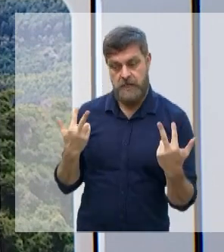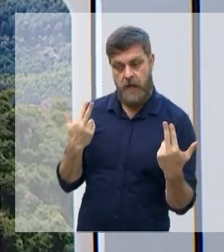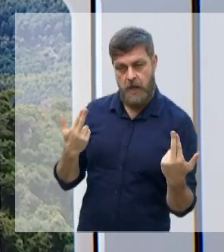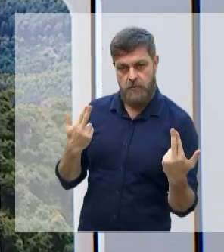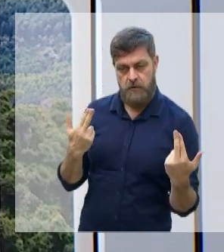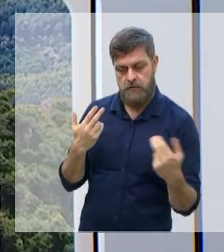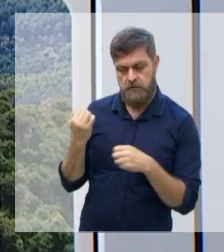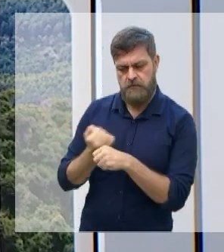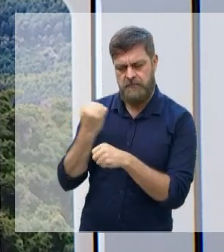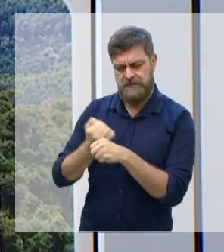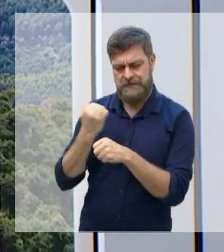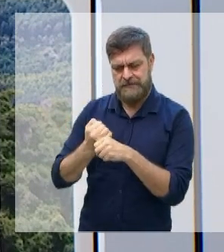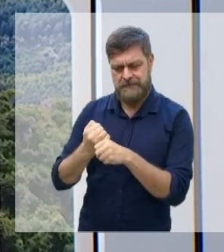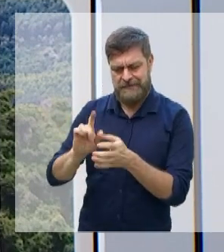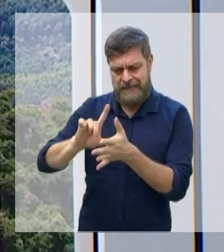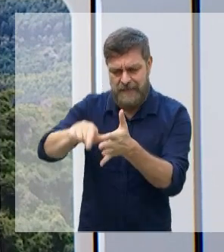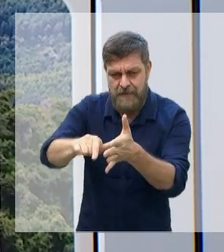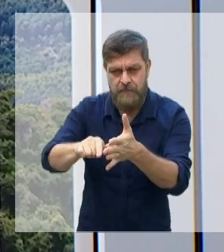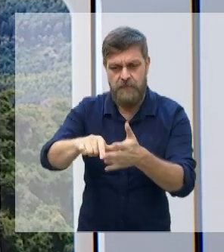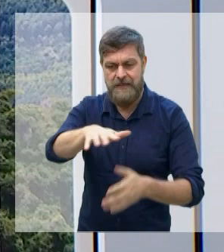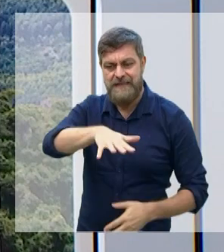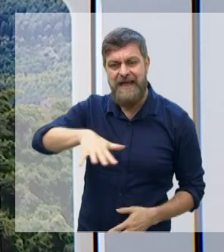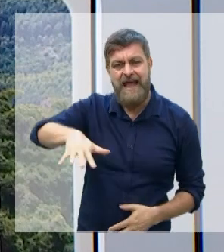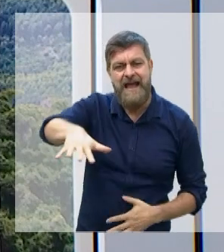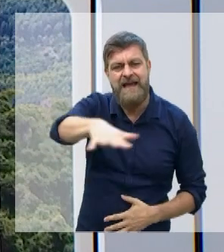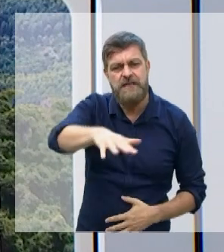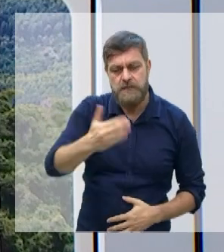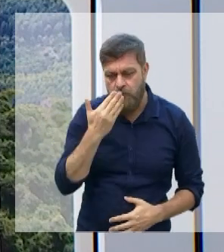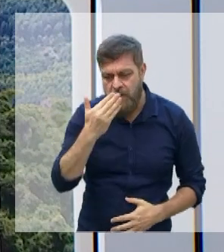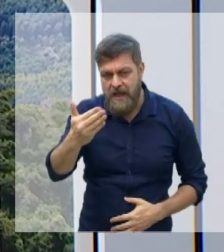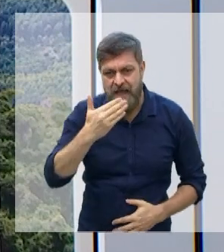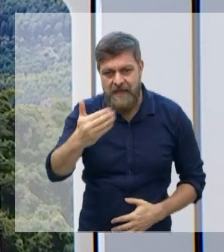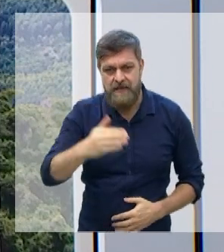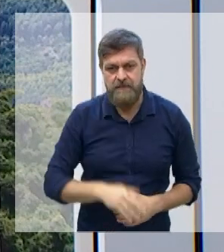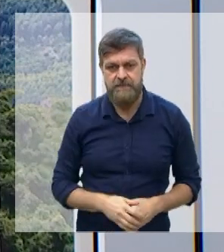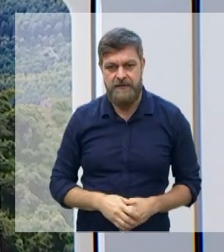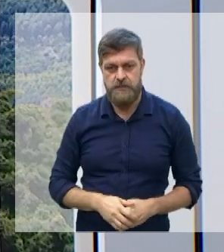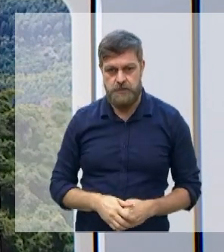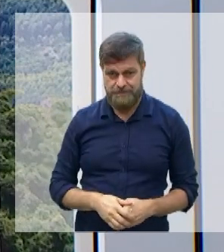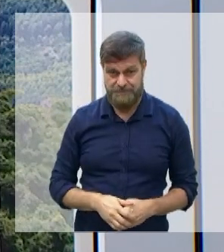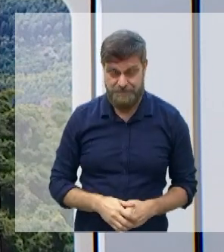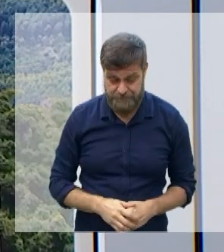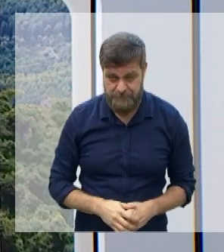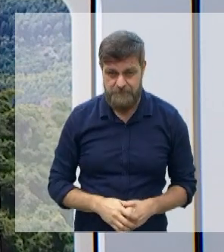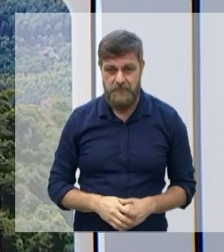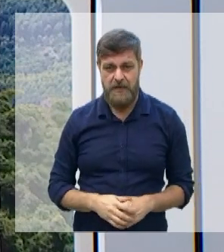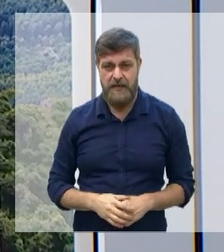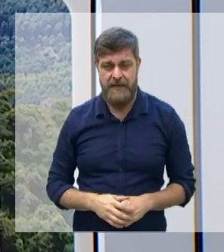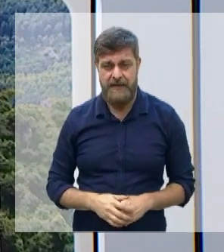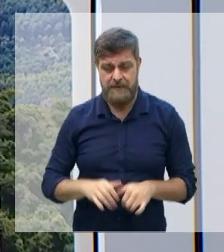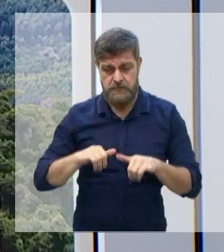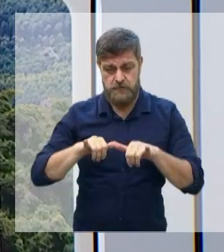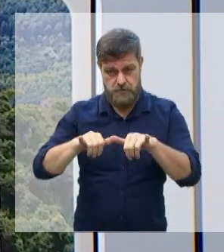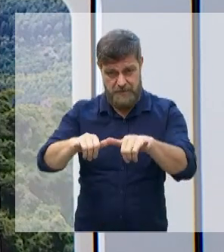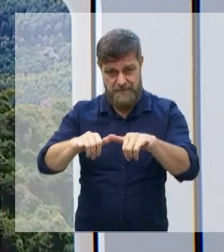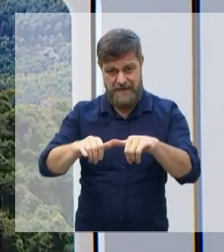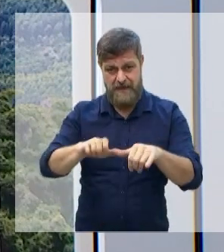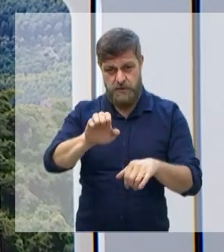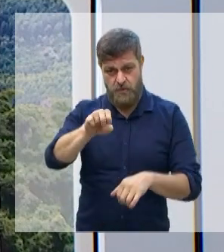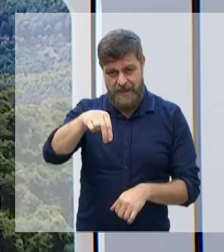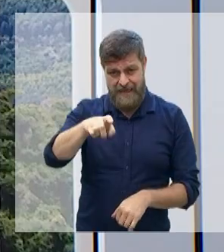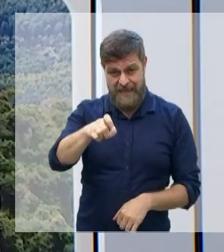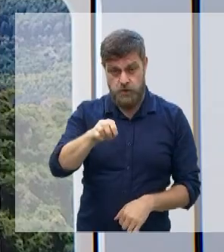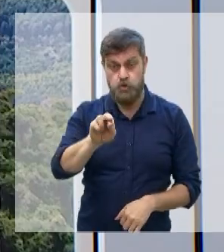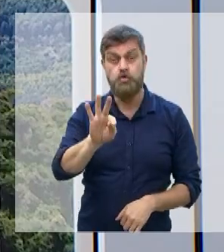um pouco mais pra cima naquela região ali em frente do enxuto da unimagem exatamente vai acontecer nós vamos manter o